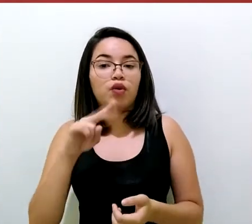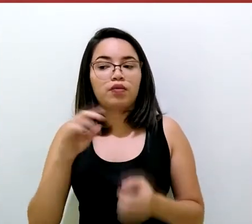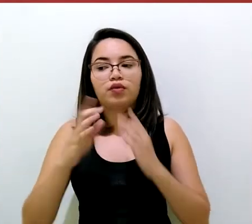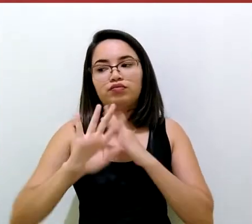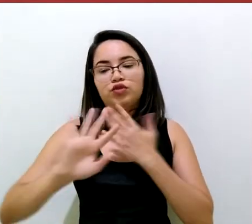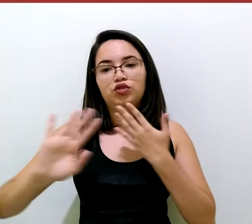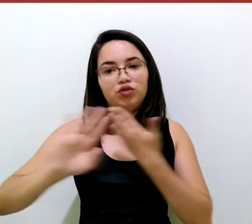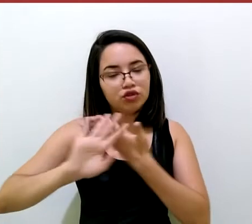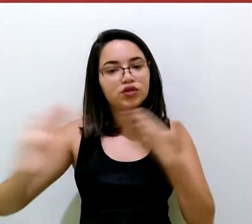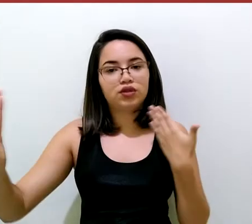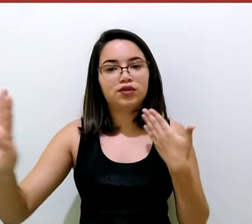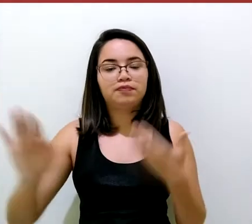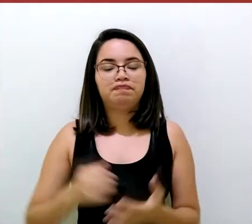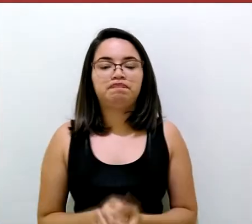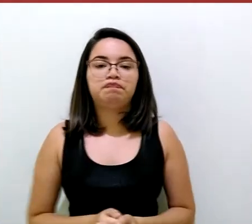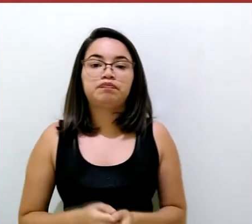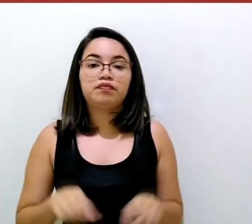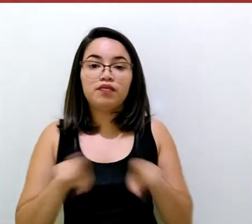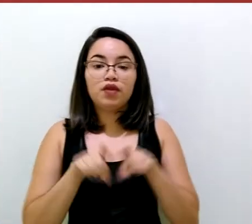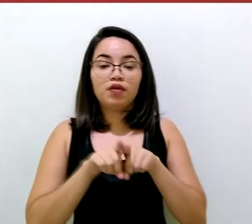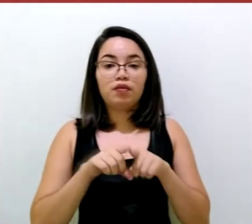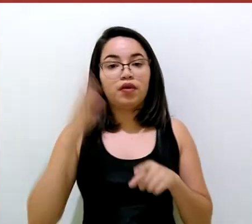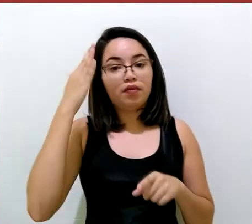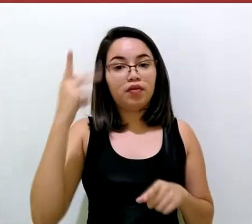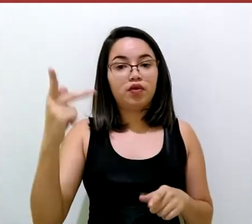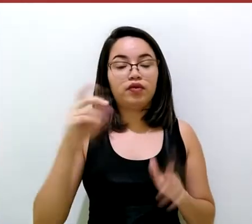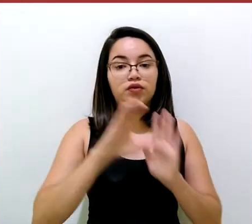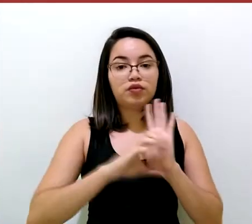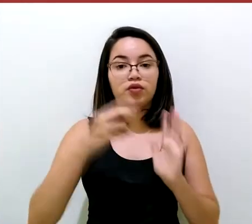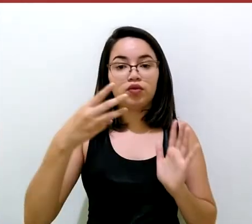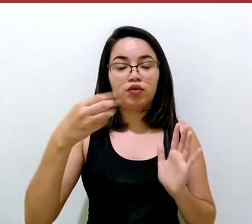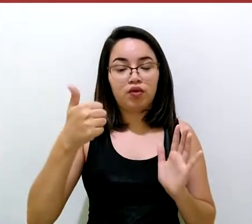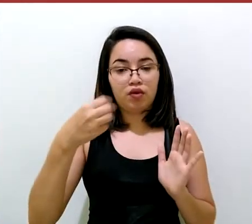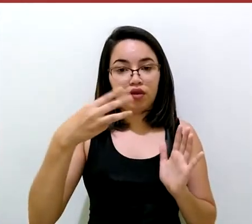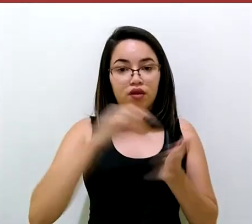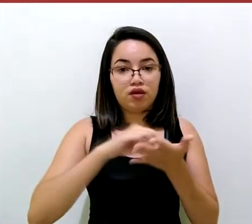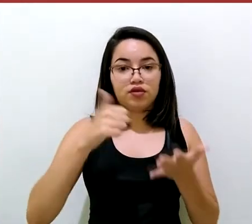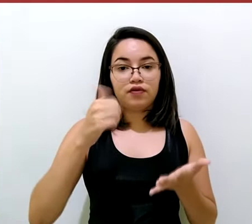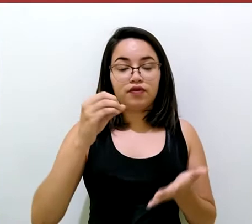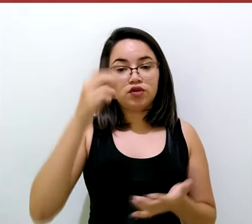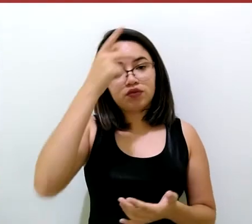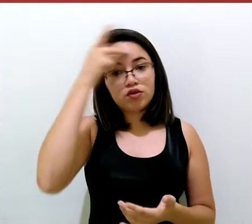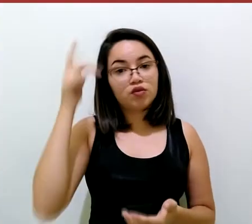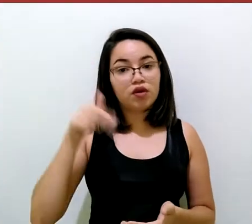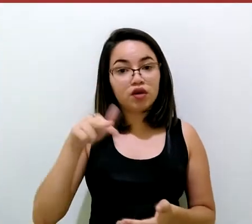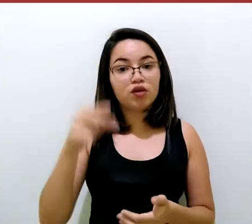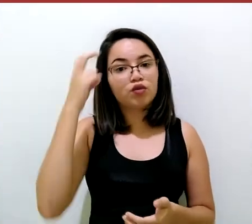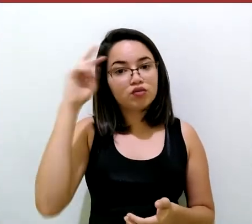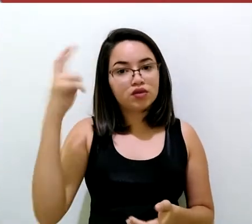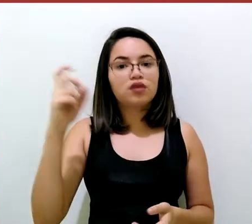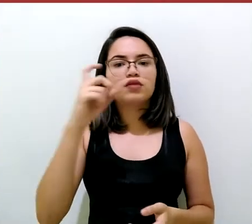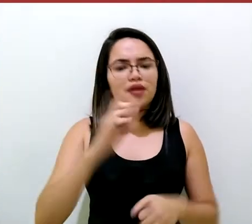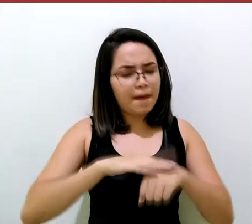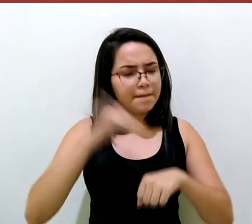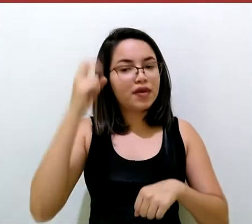irmão distante. Também, Provérbios 13, 20. Aquele que anda com os sábios será